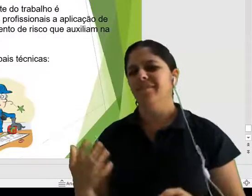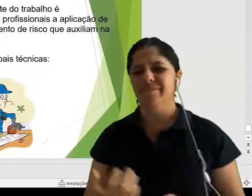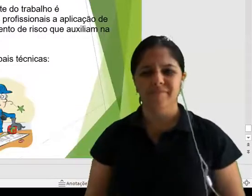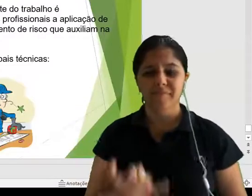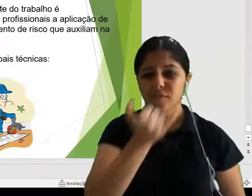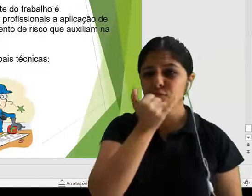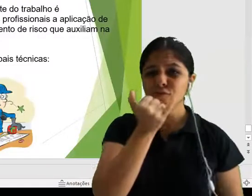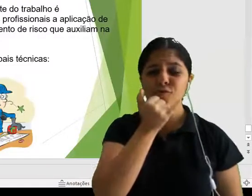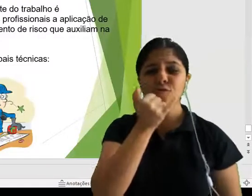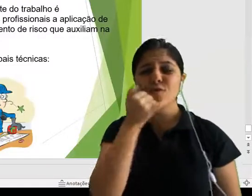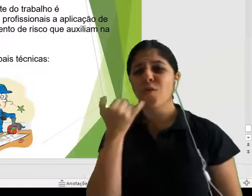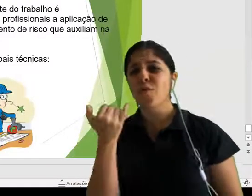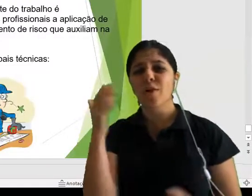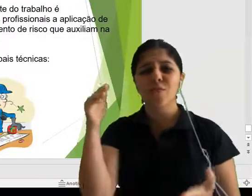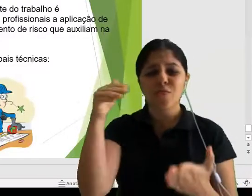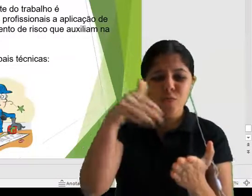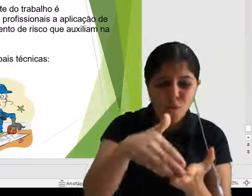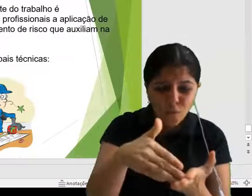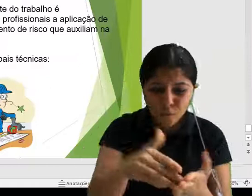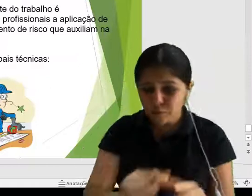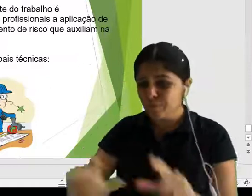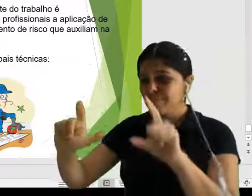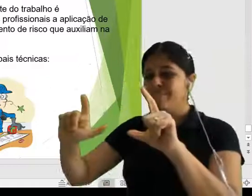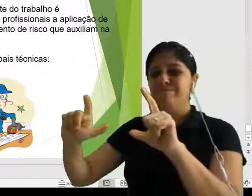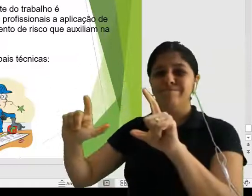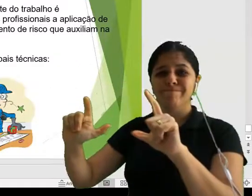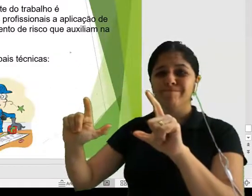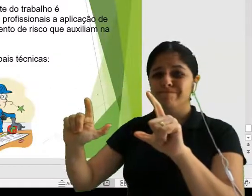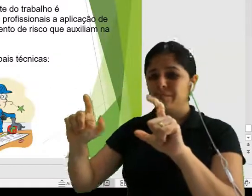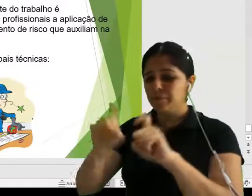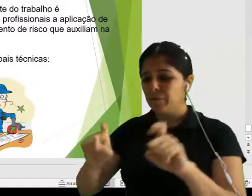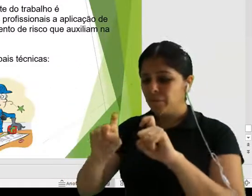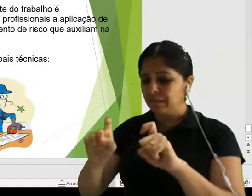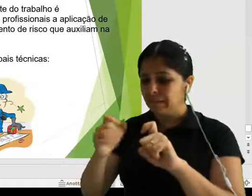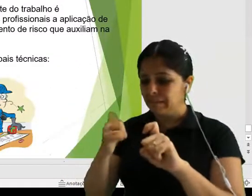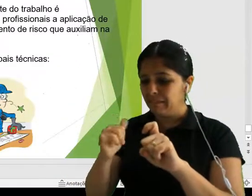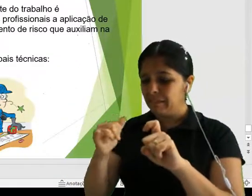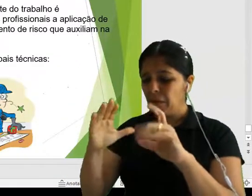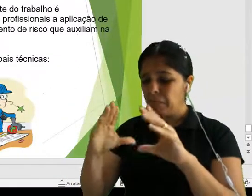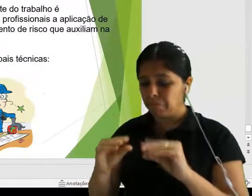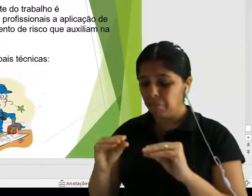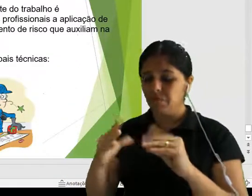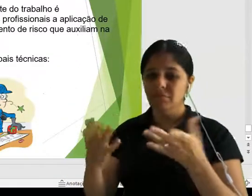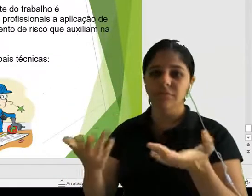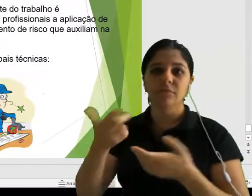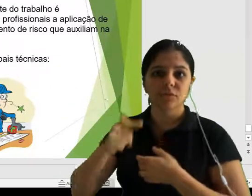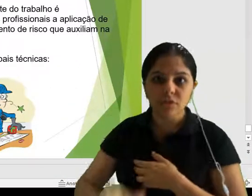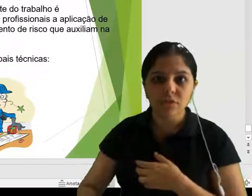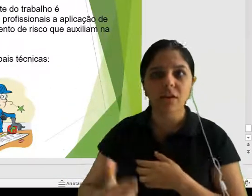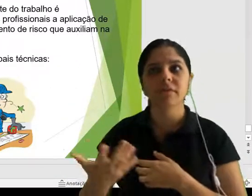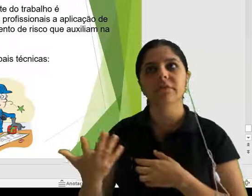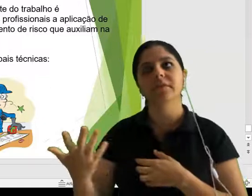Ai, pessoal, desculpa, no último slide a bateria do meu computador acabou, o computador desligou